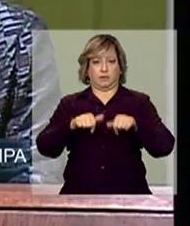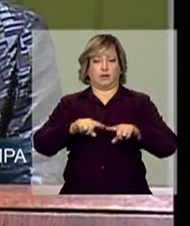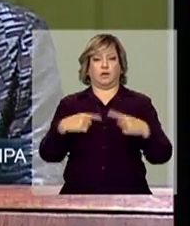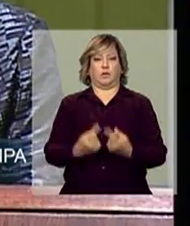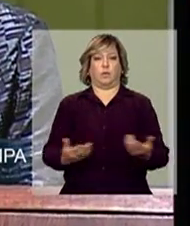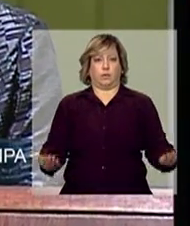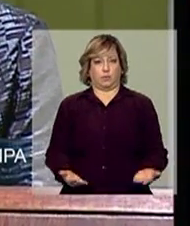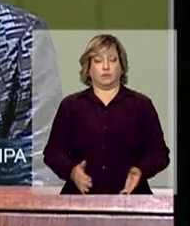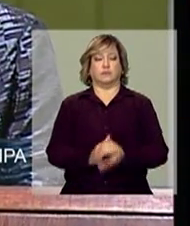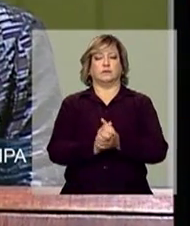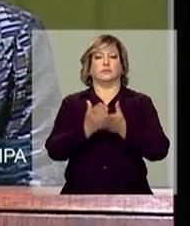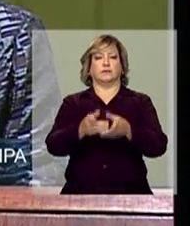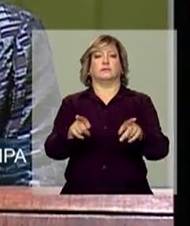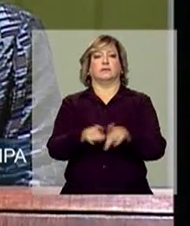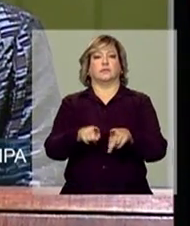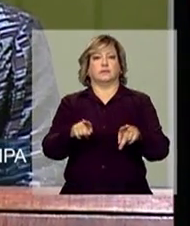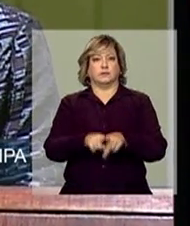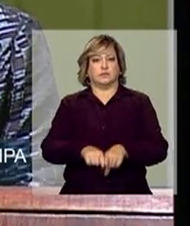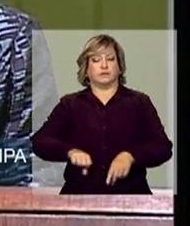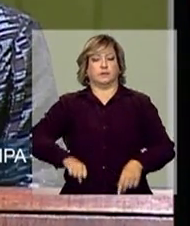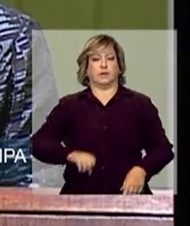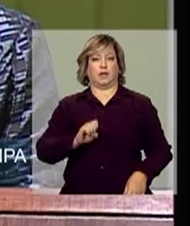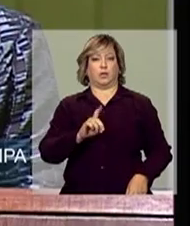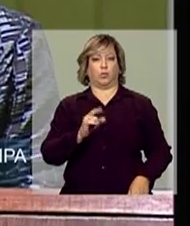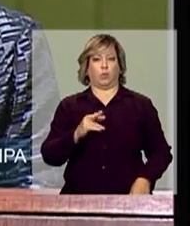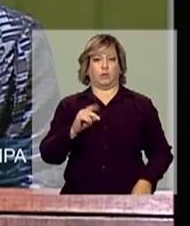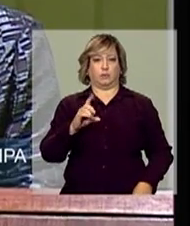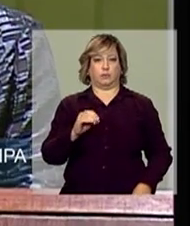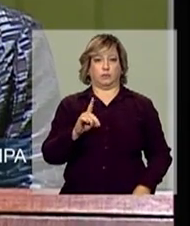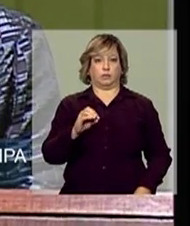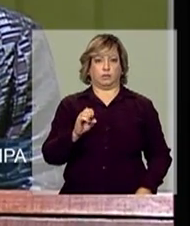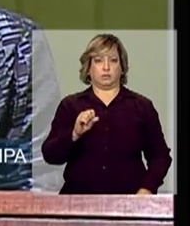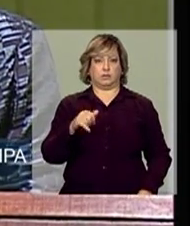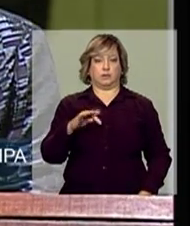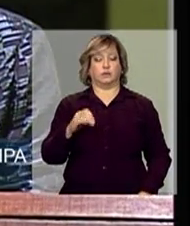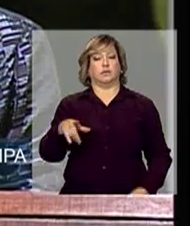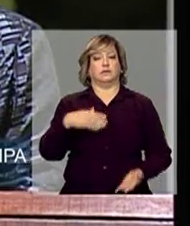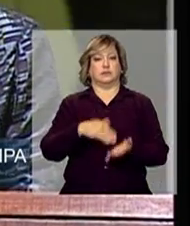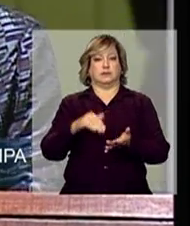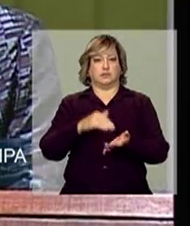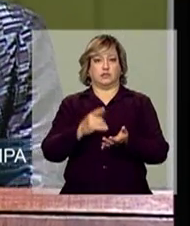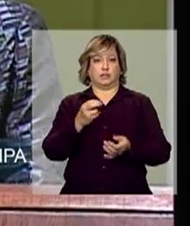embaixador Eduardo dos Santos, secretário-geral das Relações Exteriores.